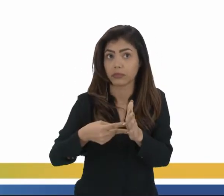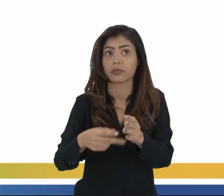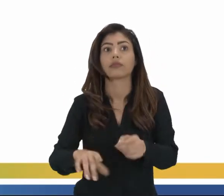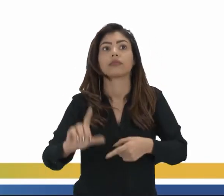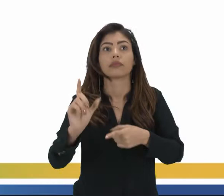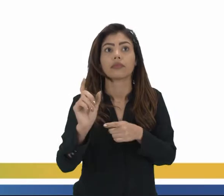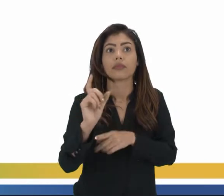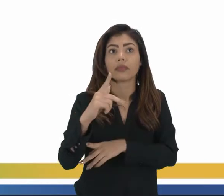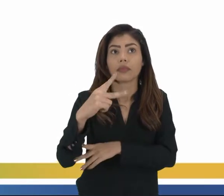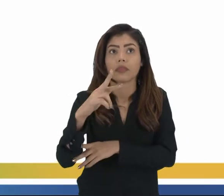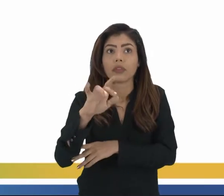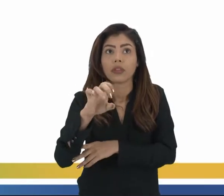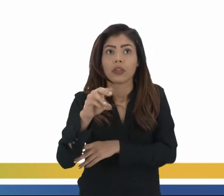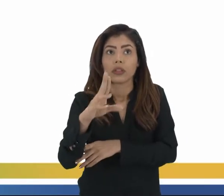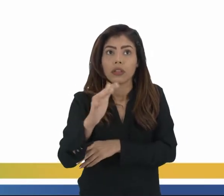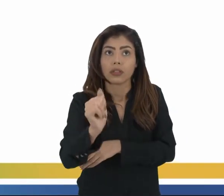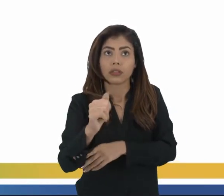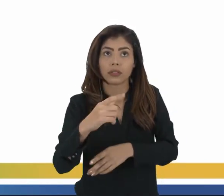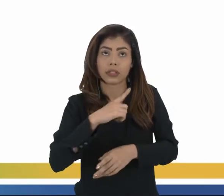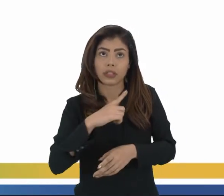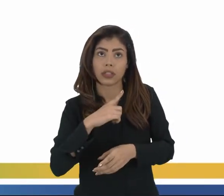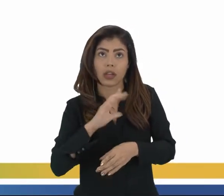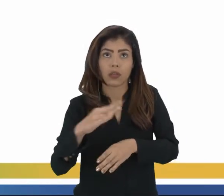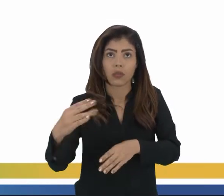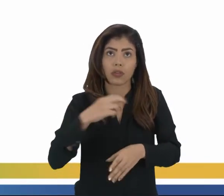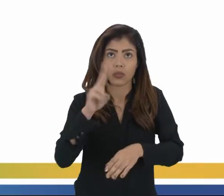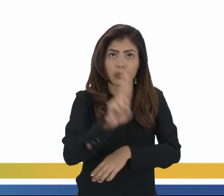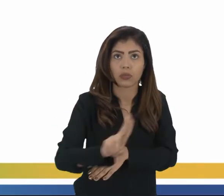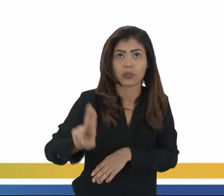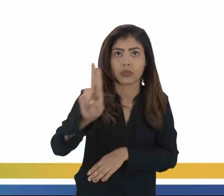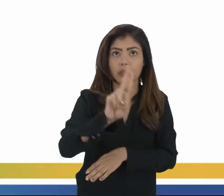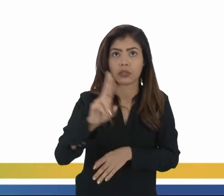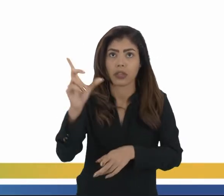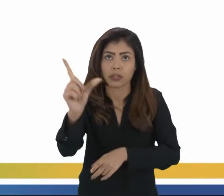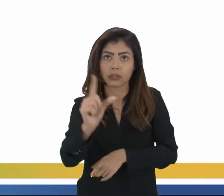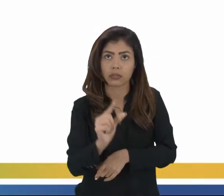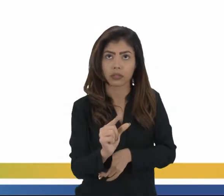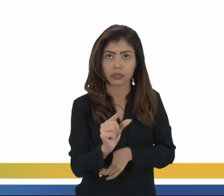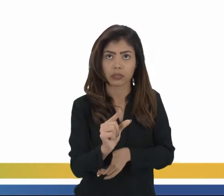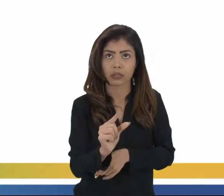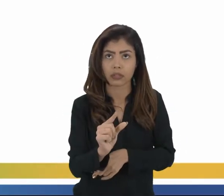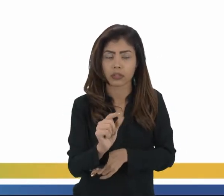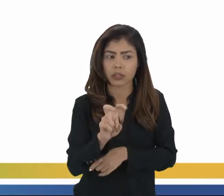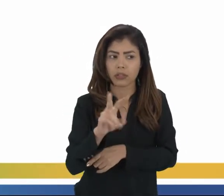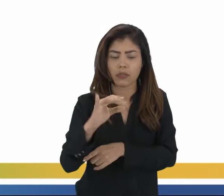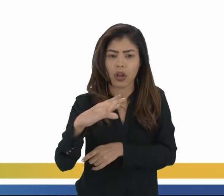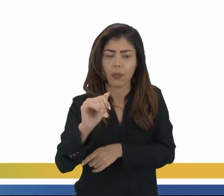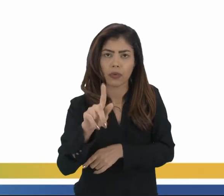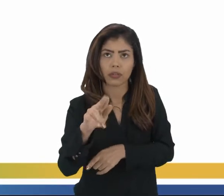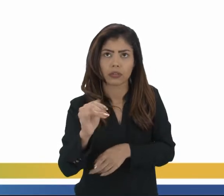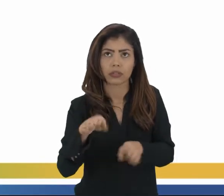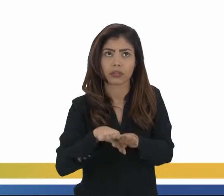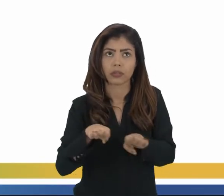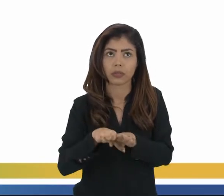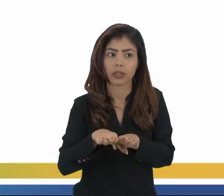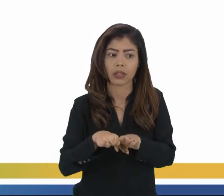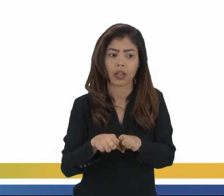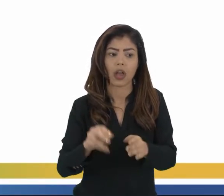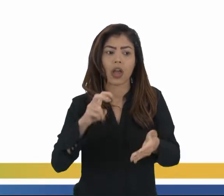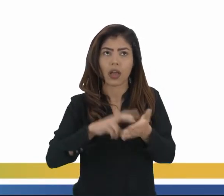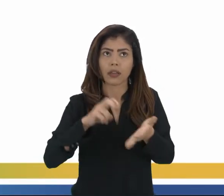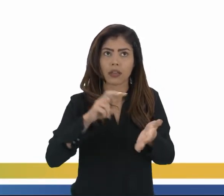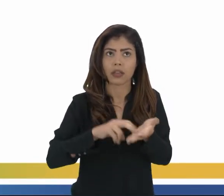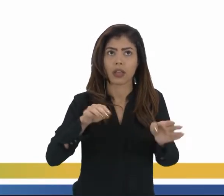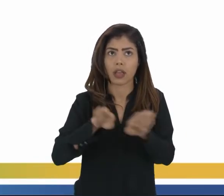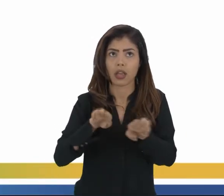pleonasmo é: se produce quando se utiliza uma redundância al emplear vocábulos que